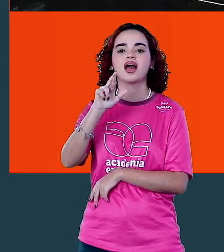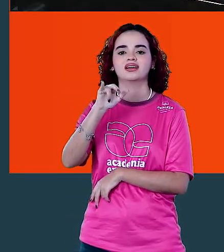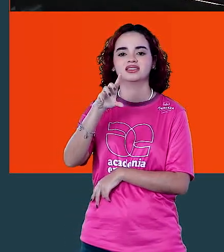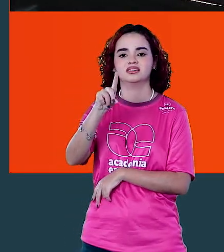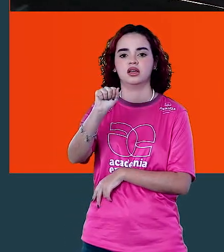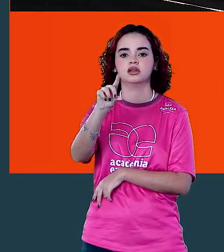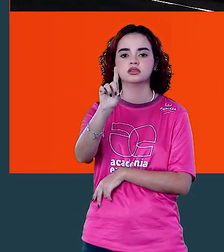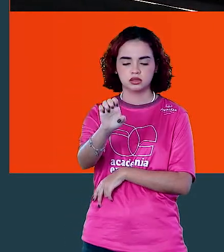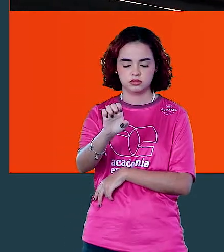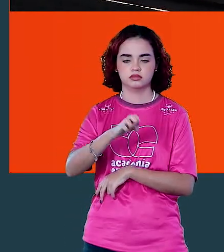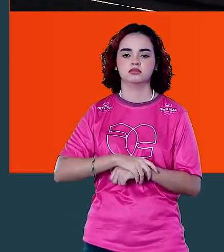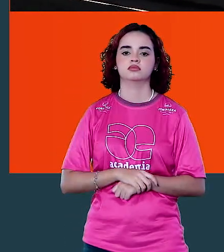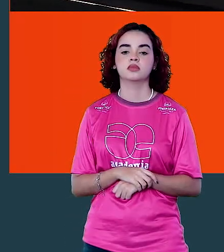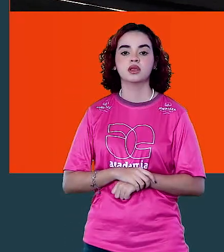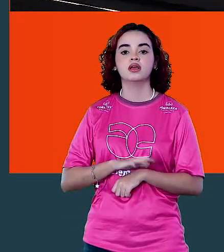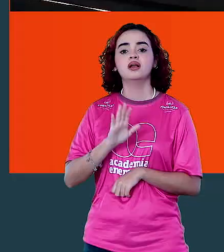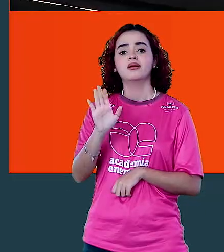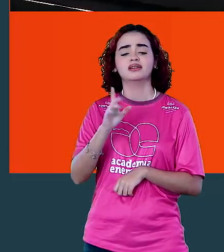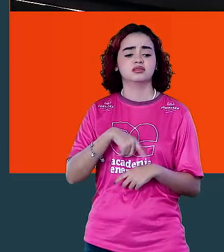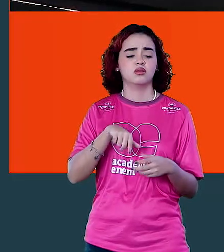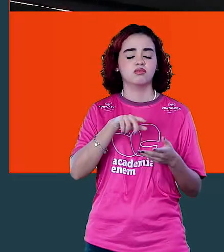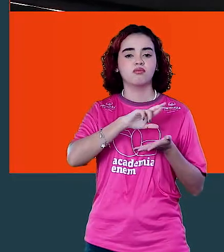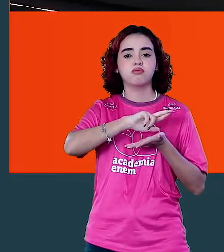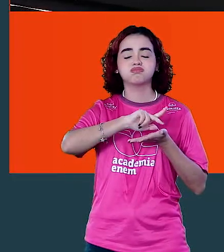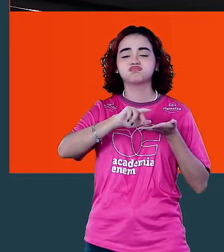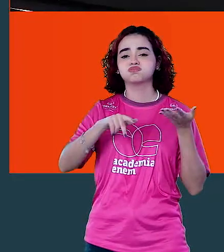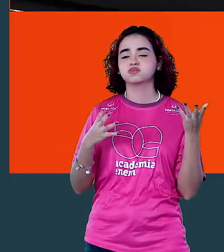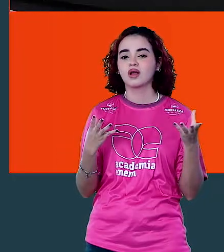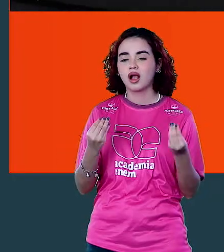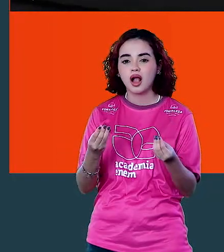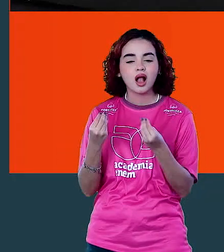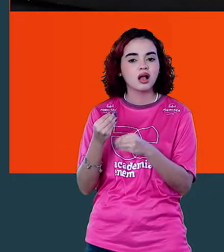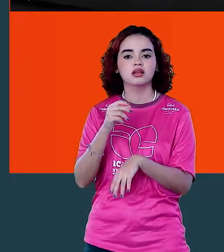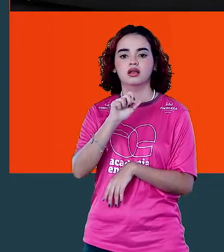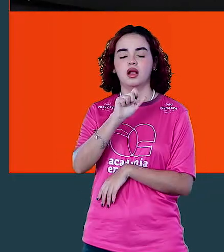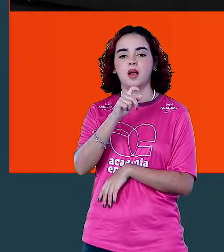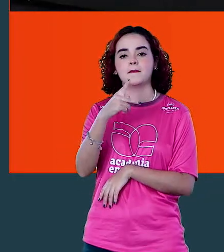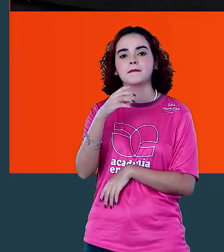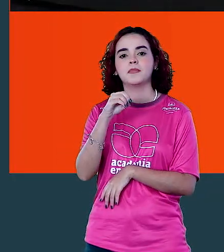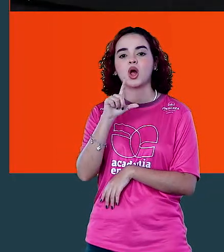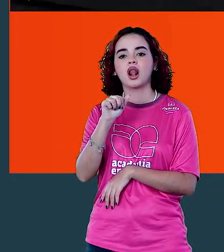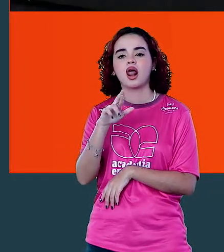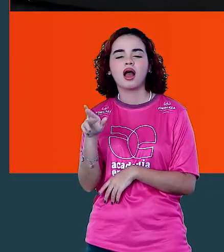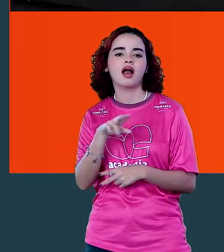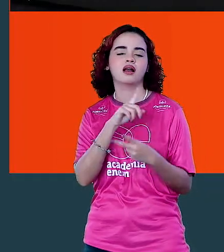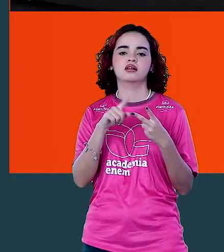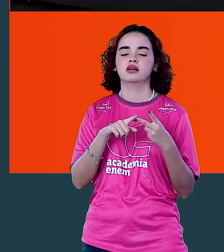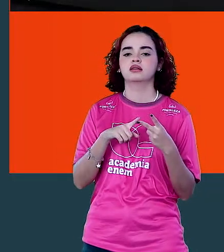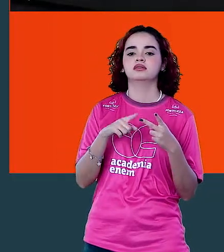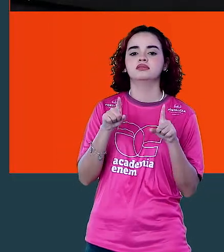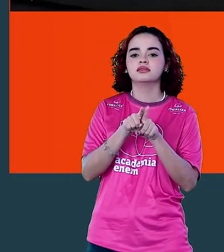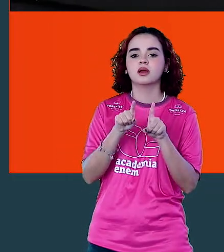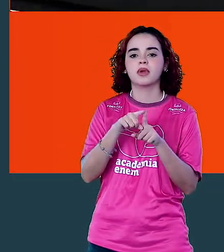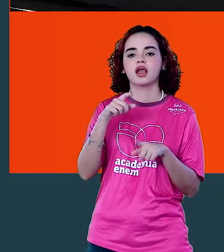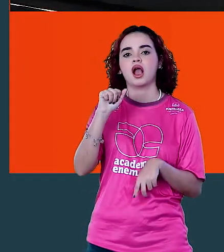são muitas moléculas, né? São muitas moléculas polares, são muitas moléculas apolares. E aí, como é que eu vou